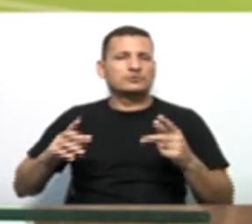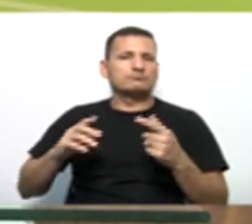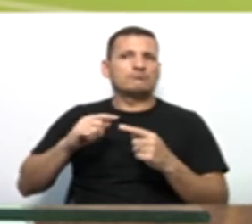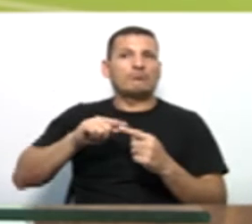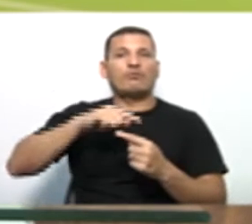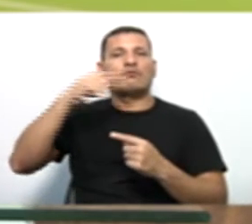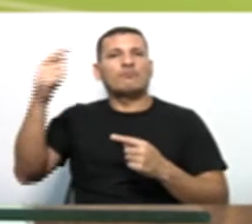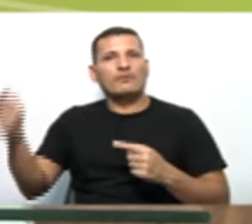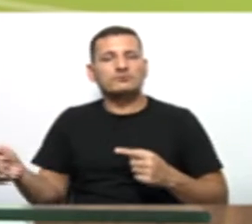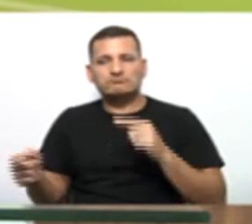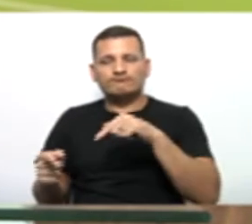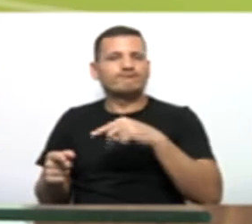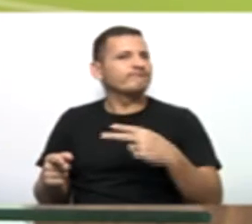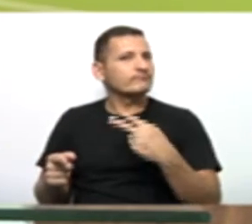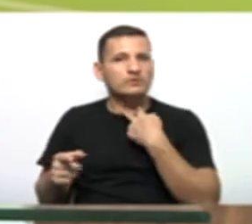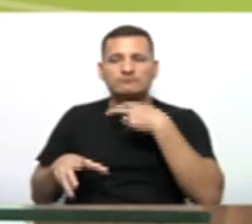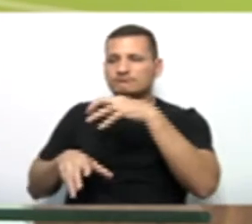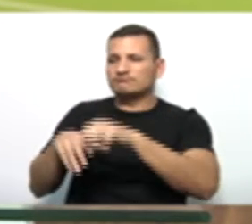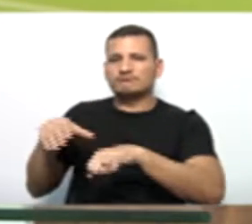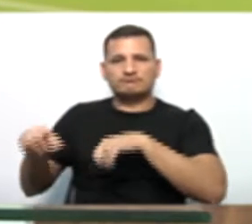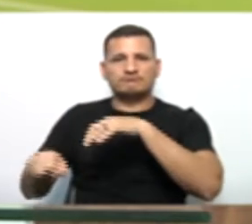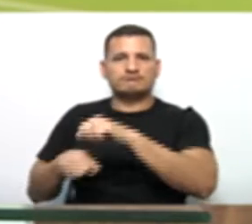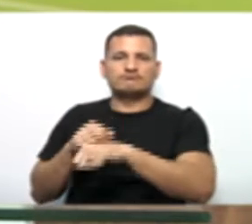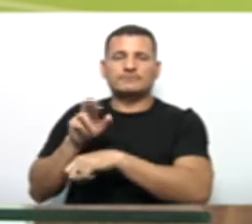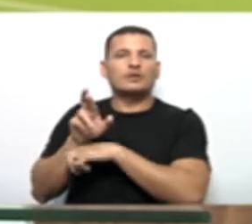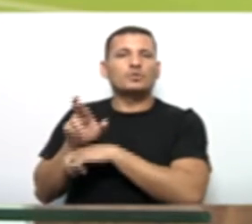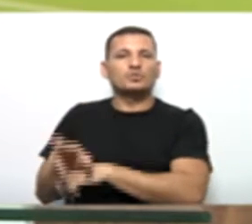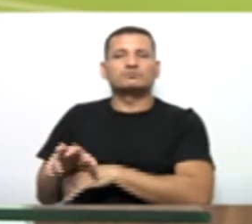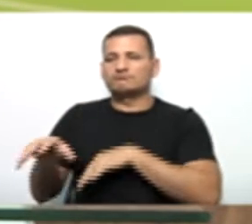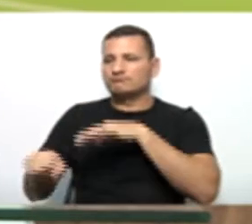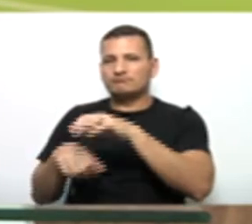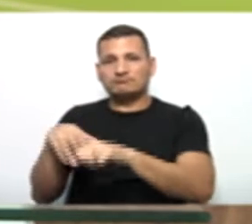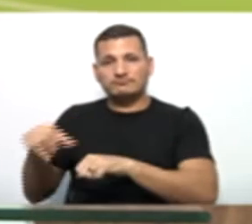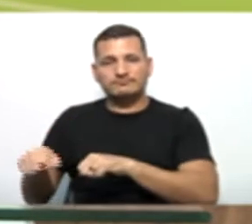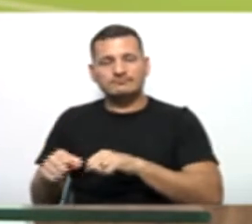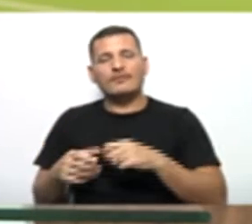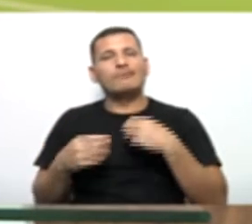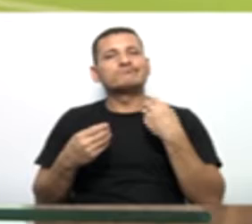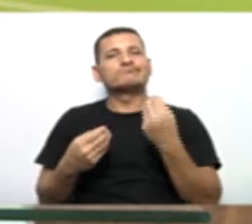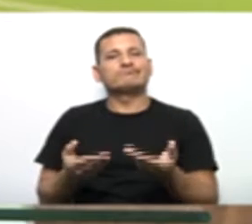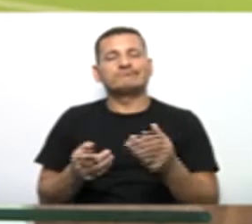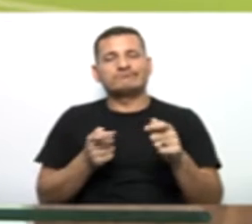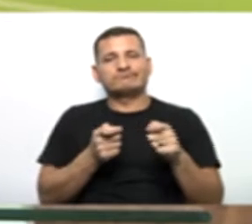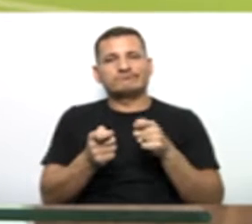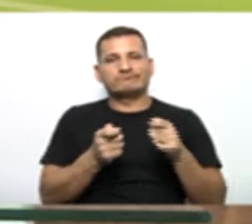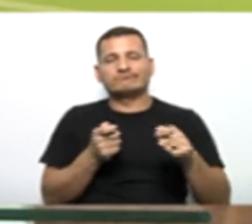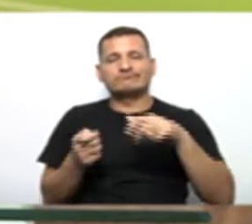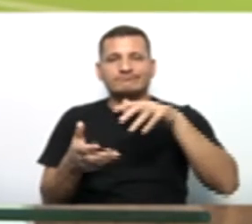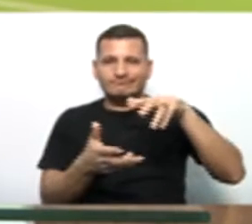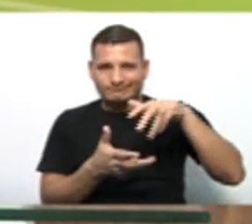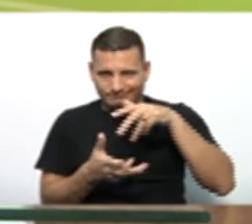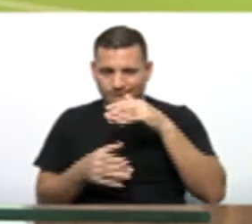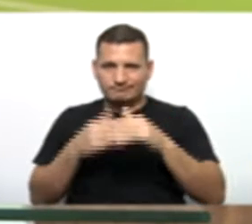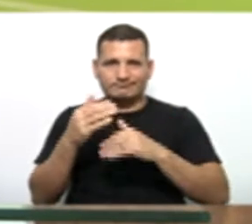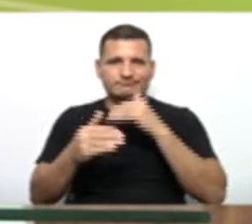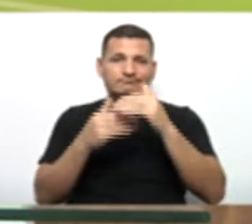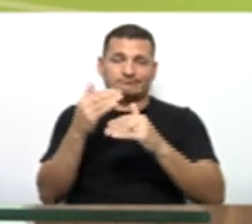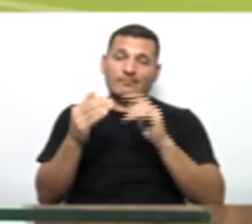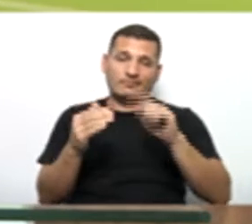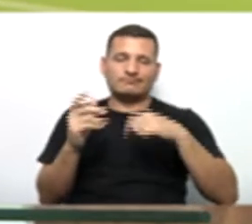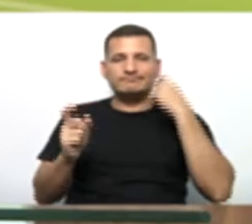gente, não vai poder utilizar esses recursos. E aí a sustentabilidade, questão do desenvolvimento sustentável, é justamente